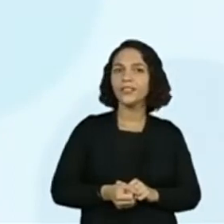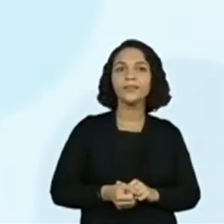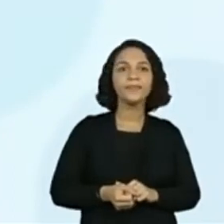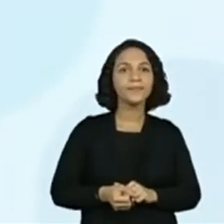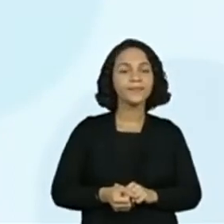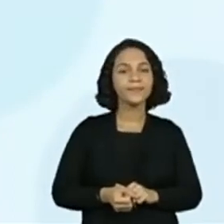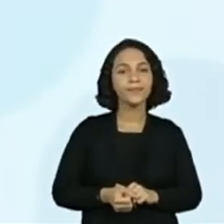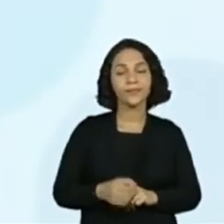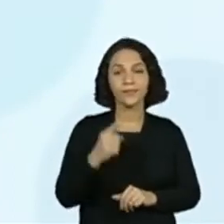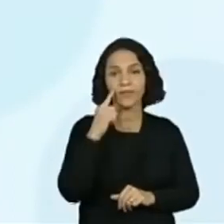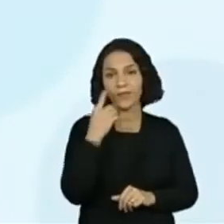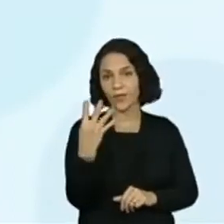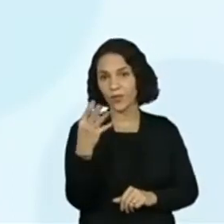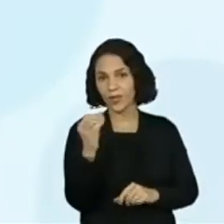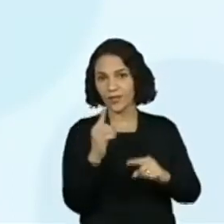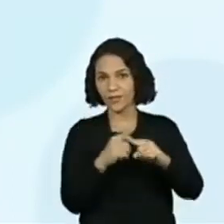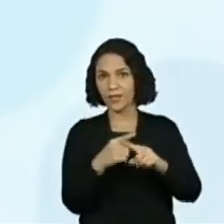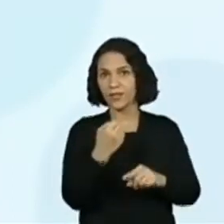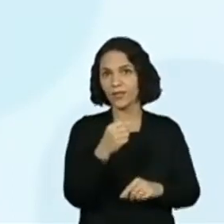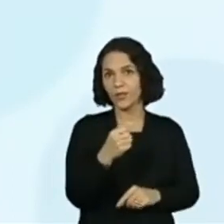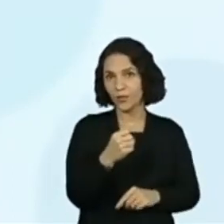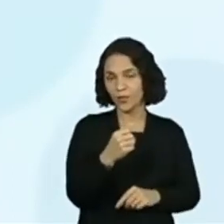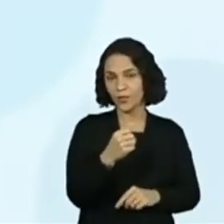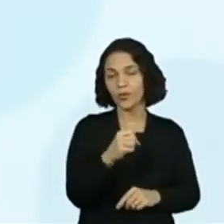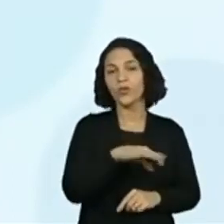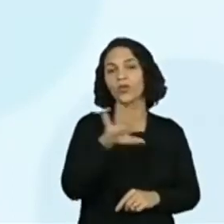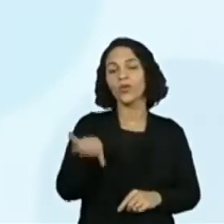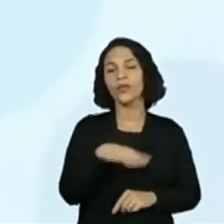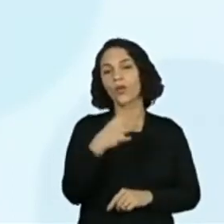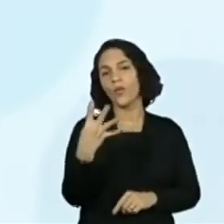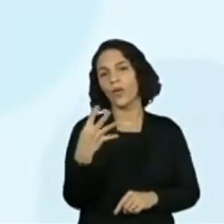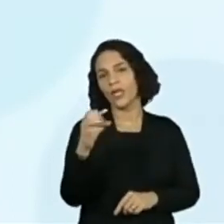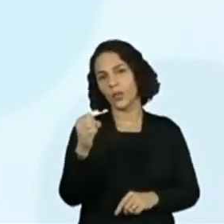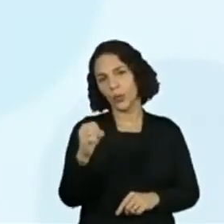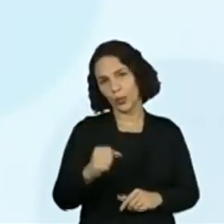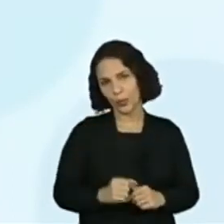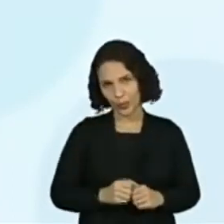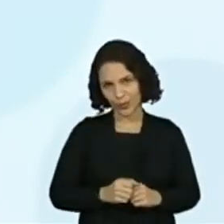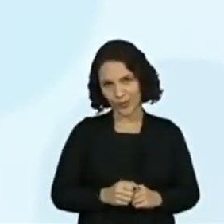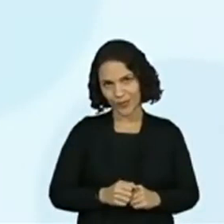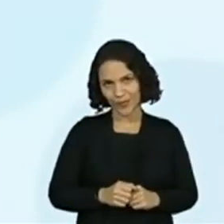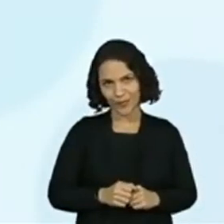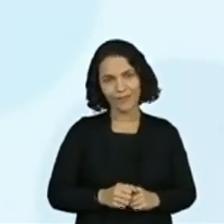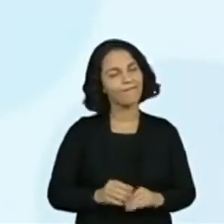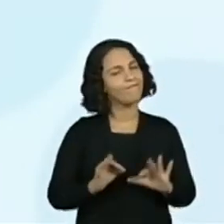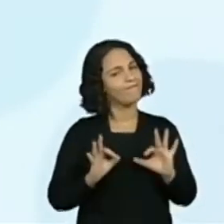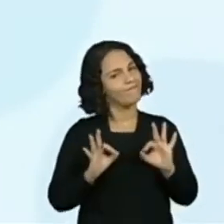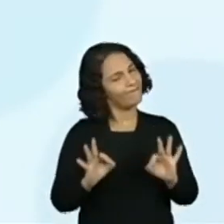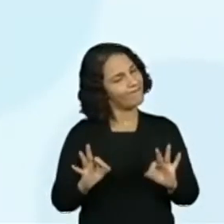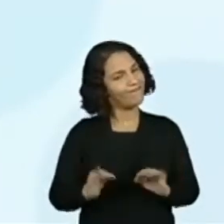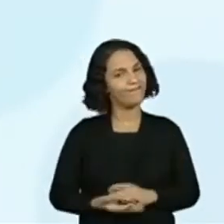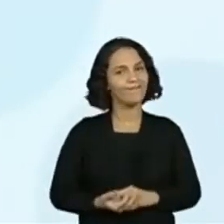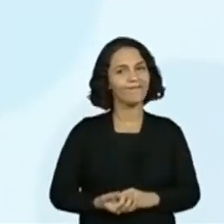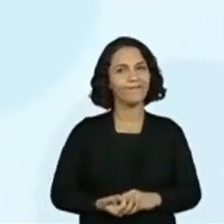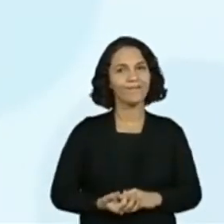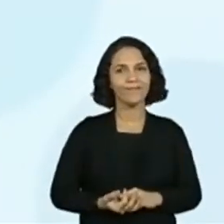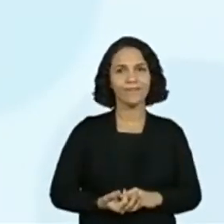40. Mais o 8, eu tenho... 48. 48. Muito bem.